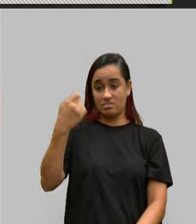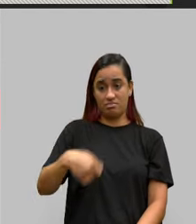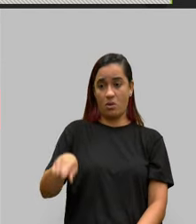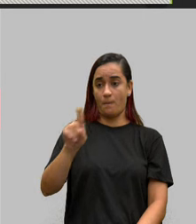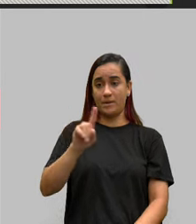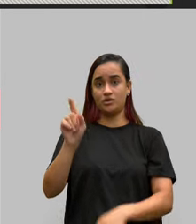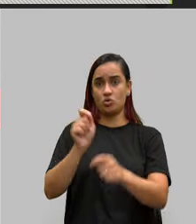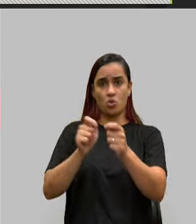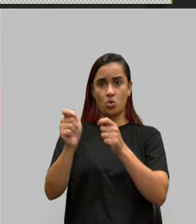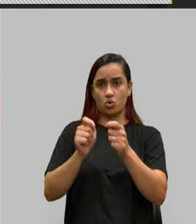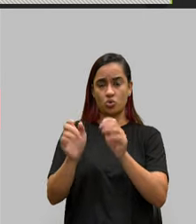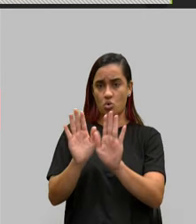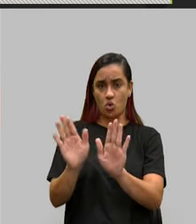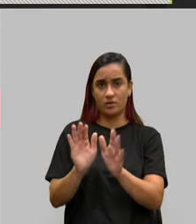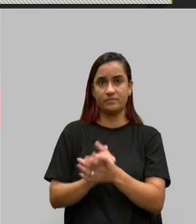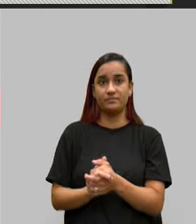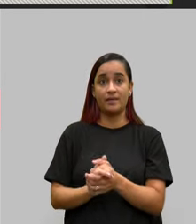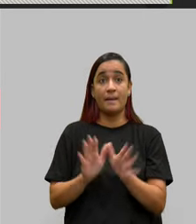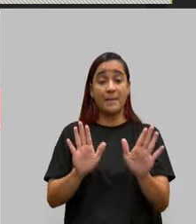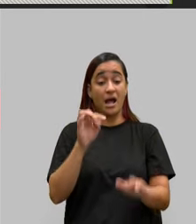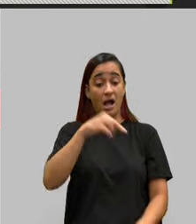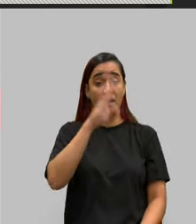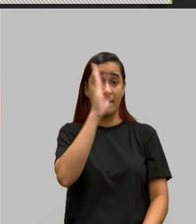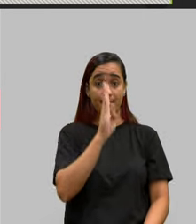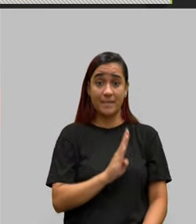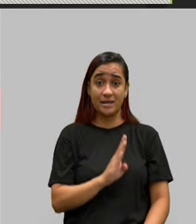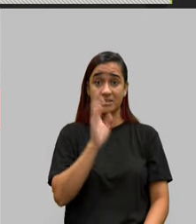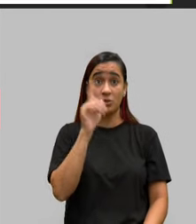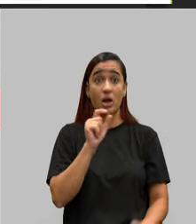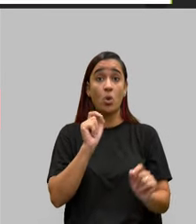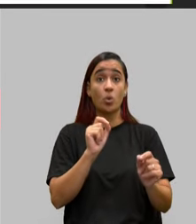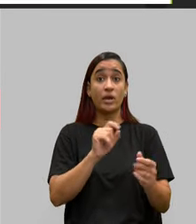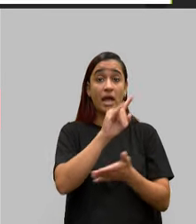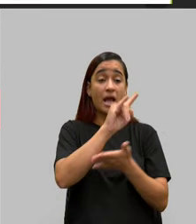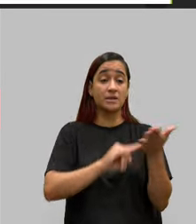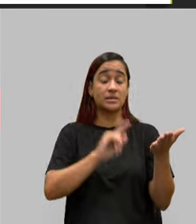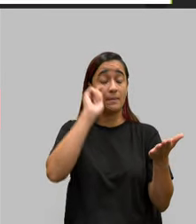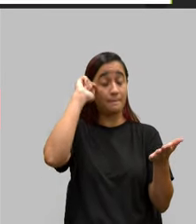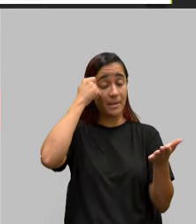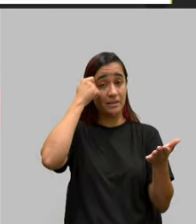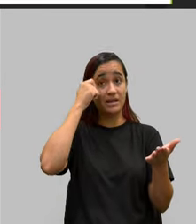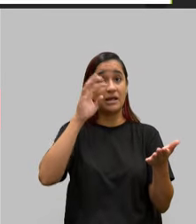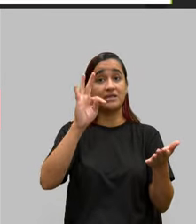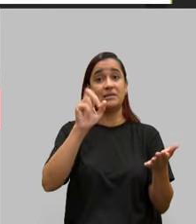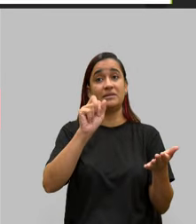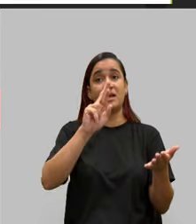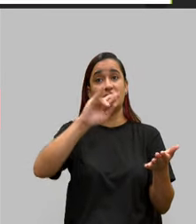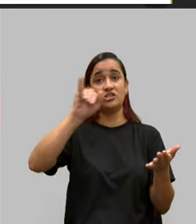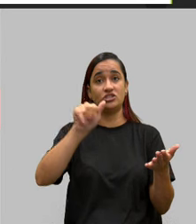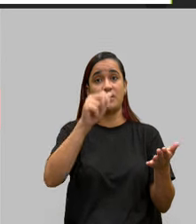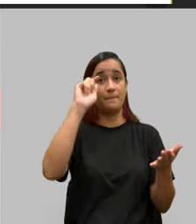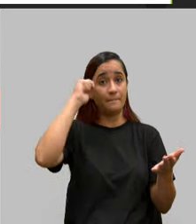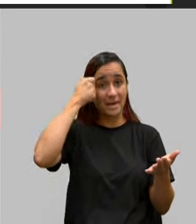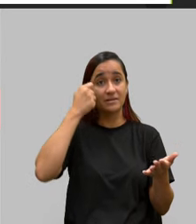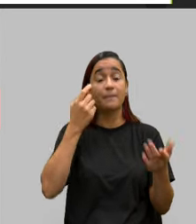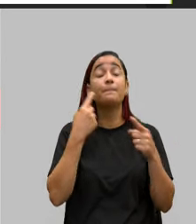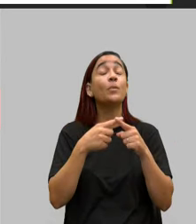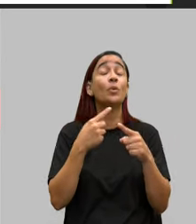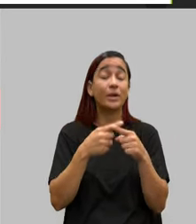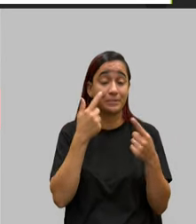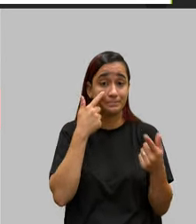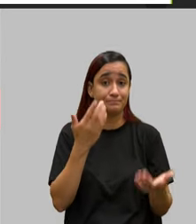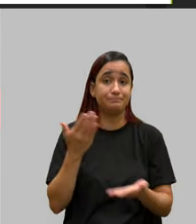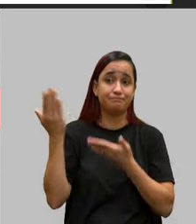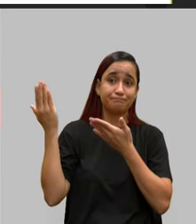controle mas no Brasil é receita azul e targe preta por quê infelizmente na